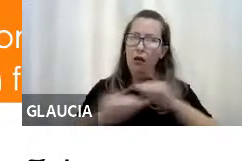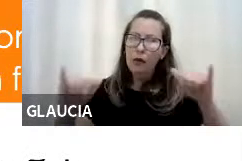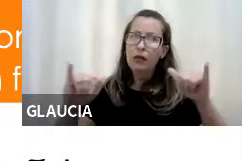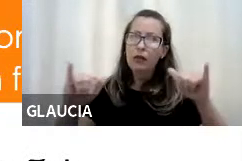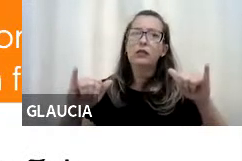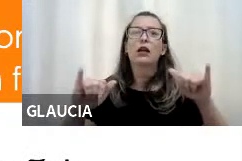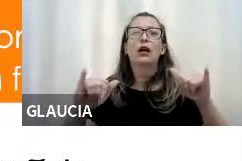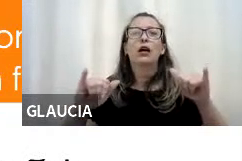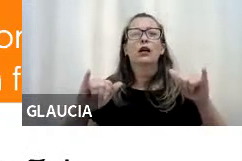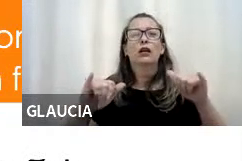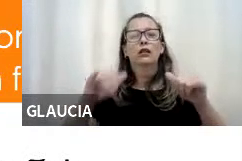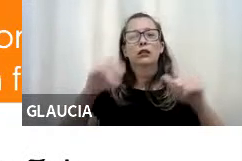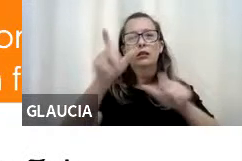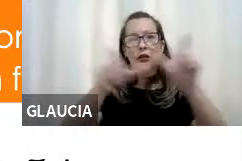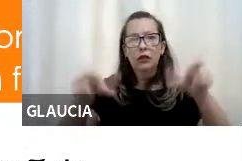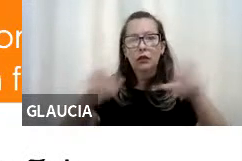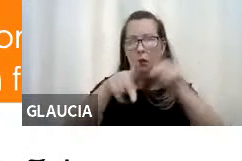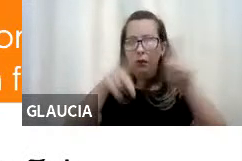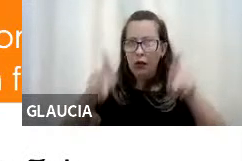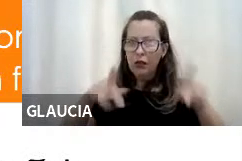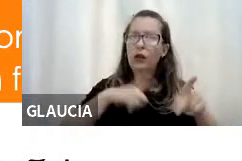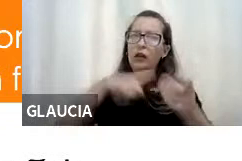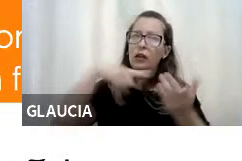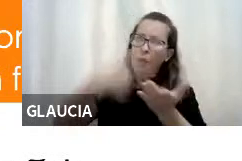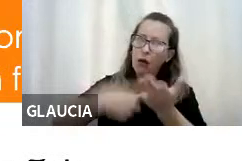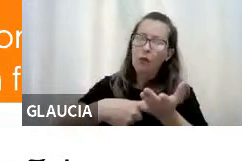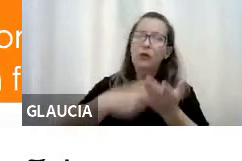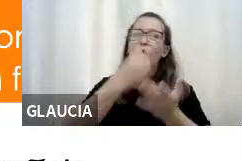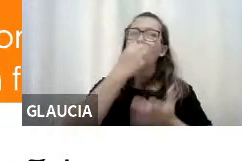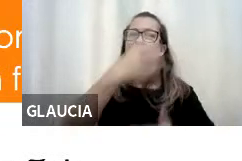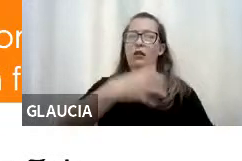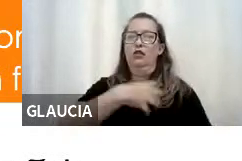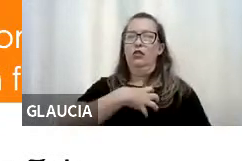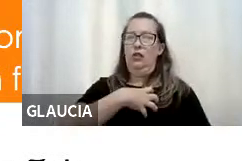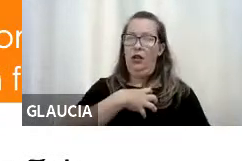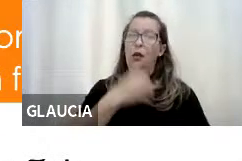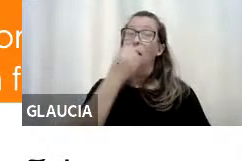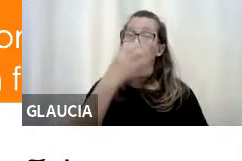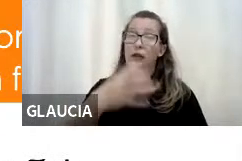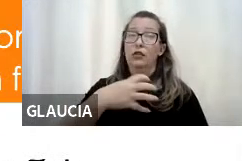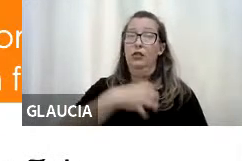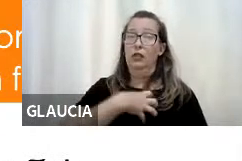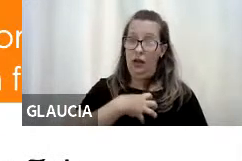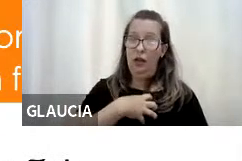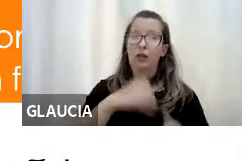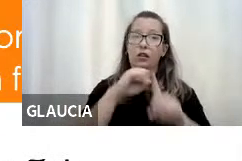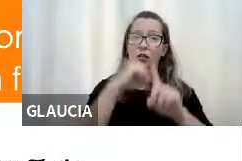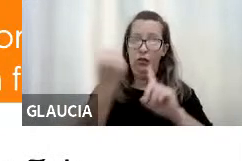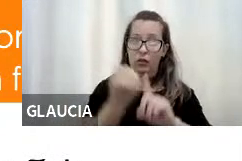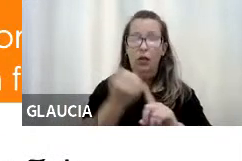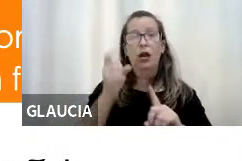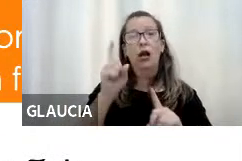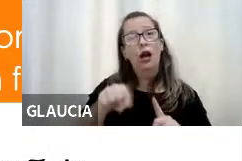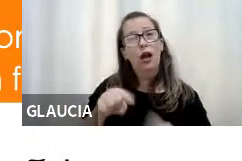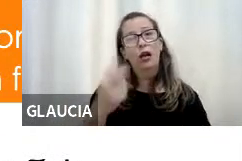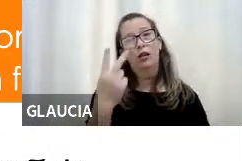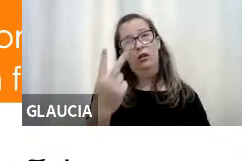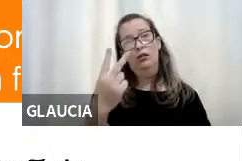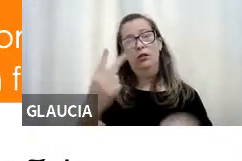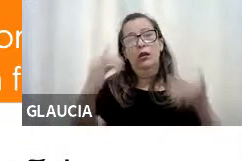para a população, seguida por compromisso com bem-estar, né, com bem-estar social, que são duas mensagens que a